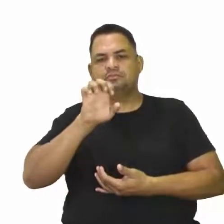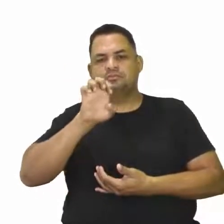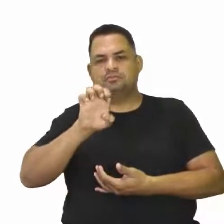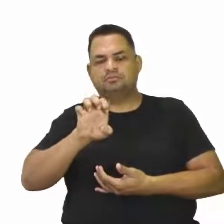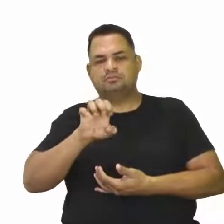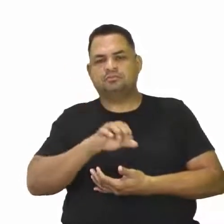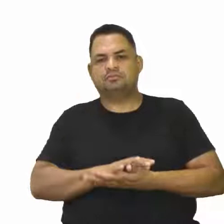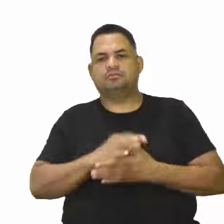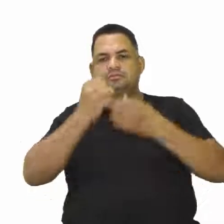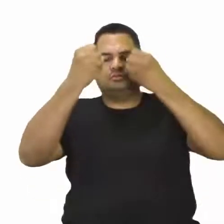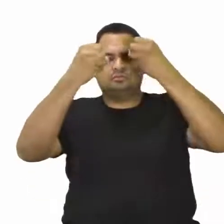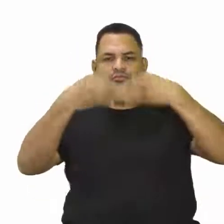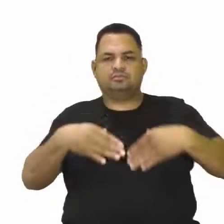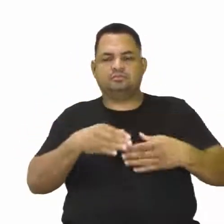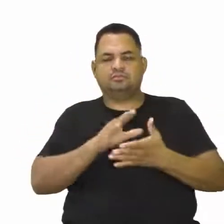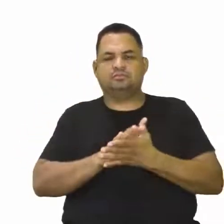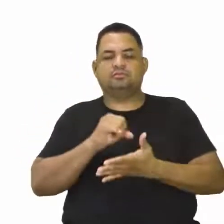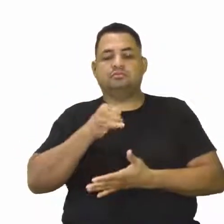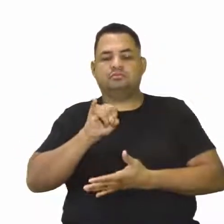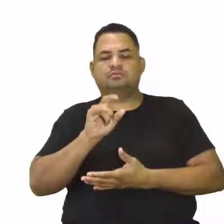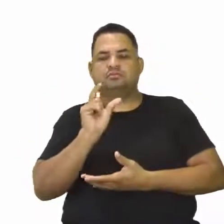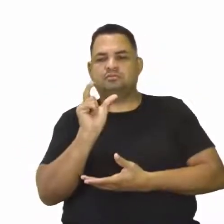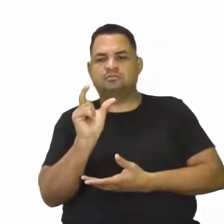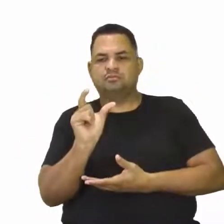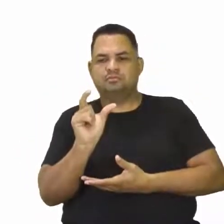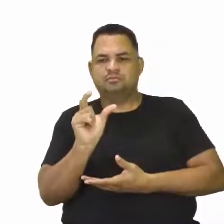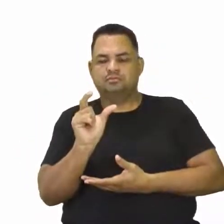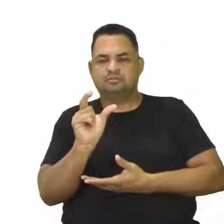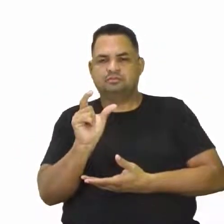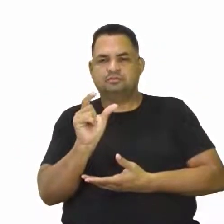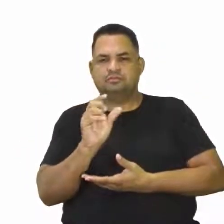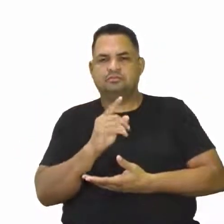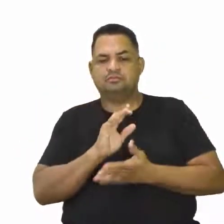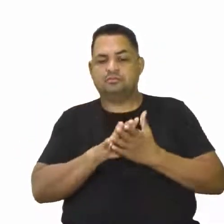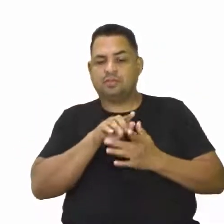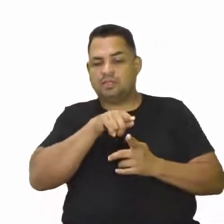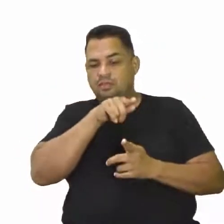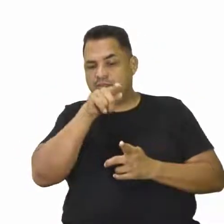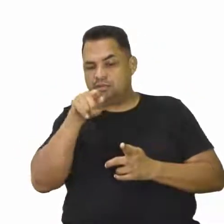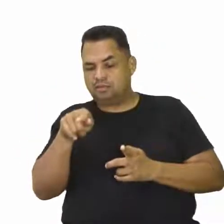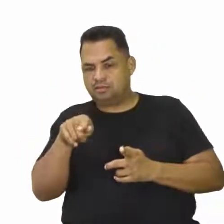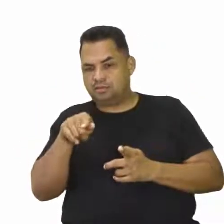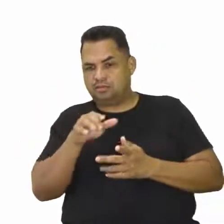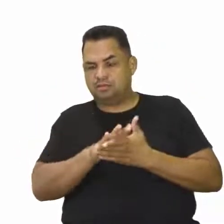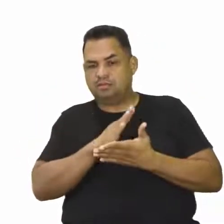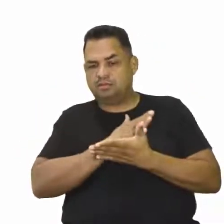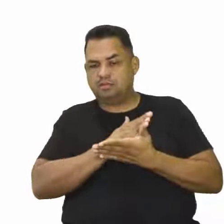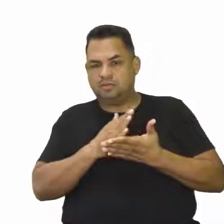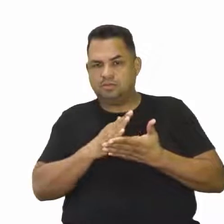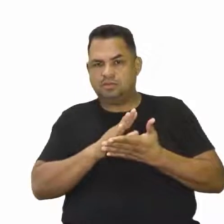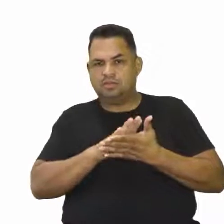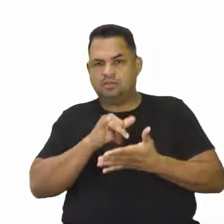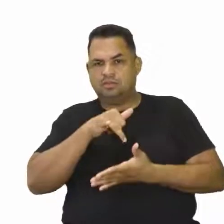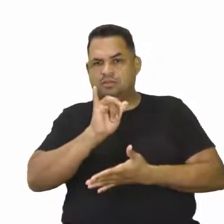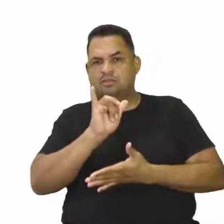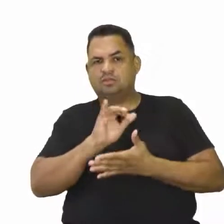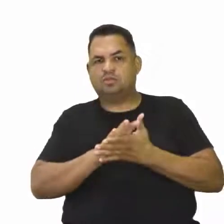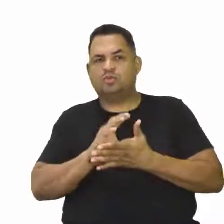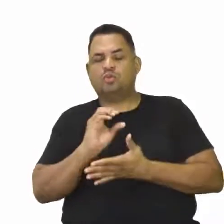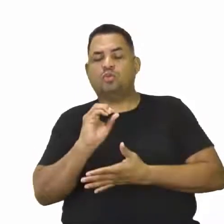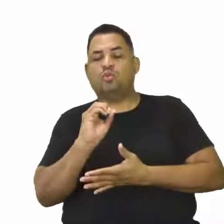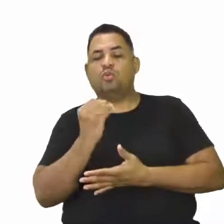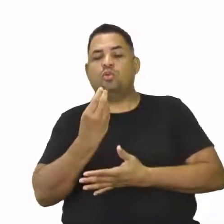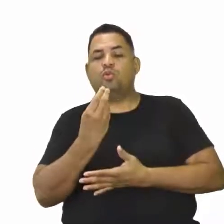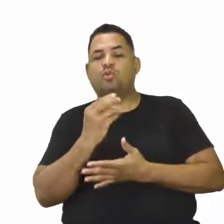explicadinha aqui. Se uma palavra seguinte vier começando com o i ou